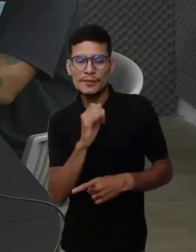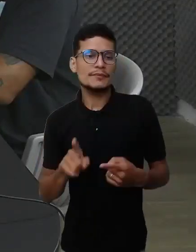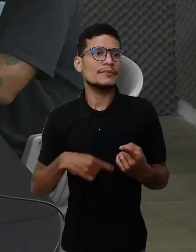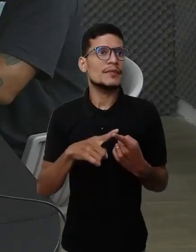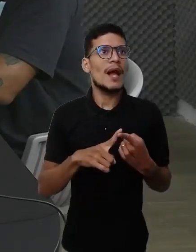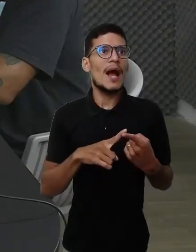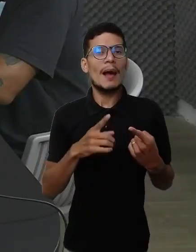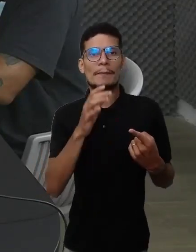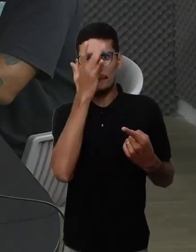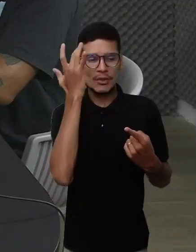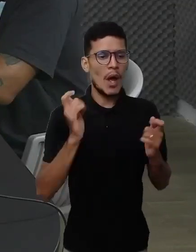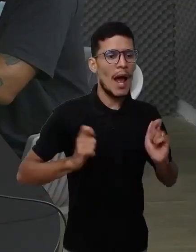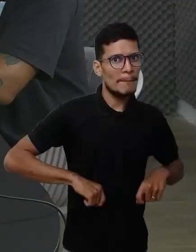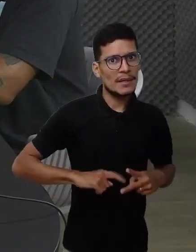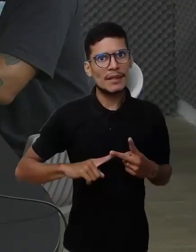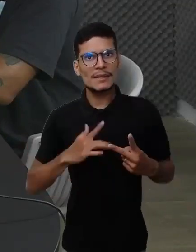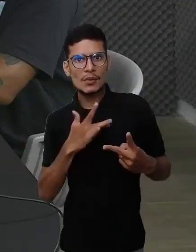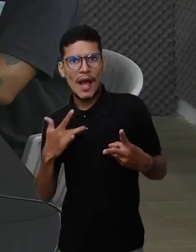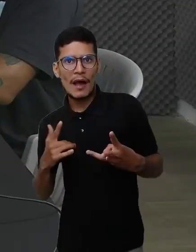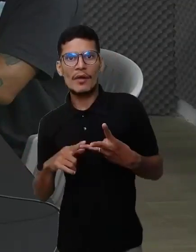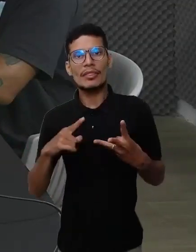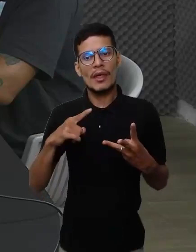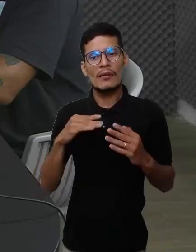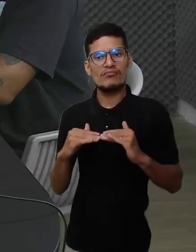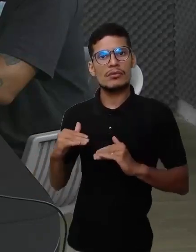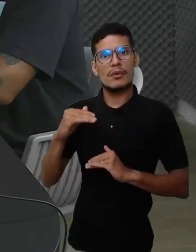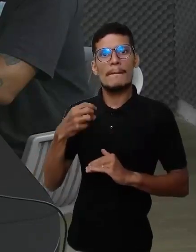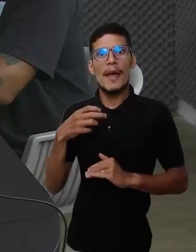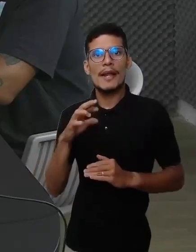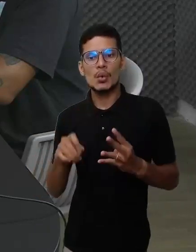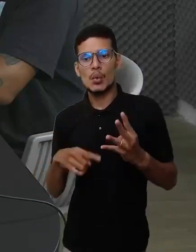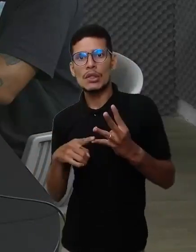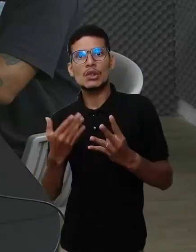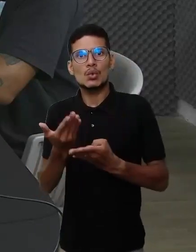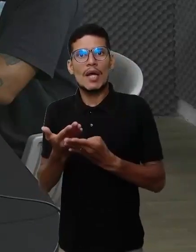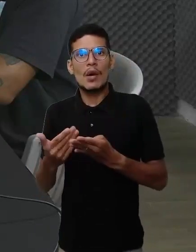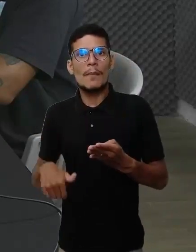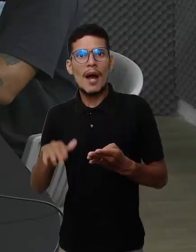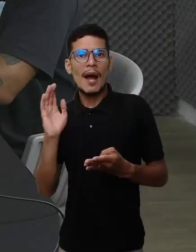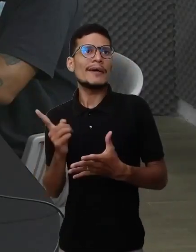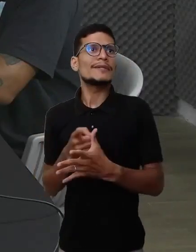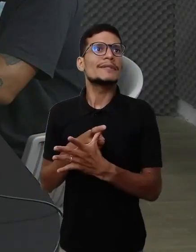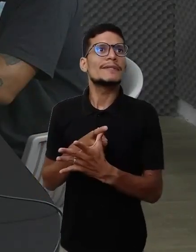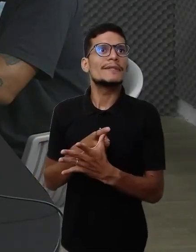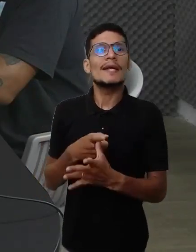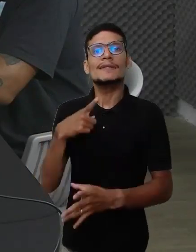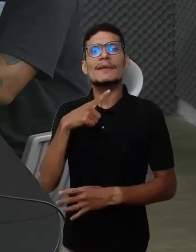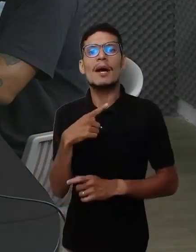saudáveis, os de mais mérito, os que estudaram mais, os que têm